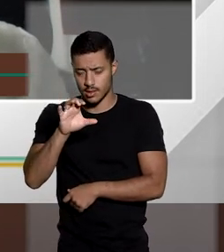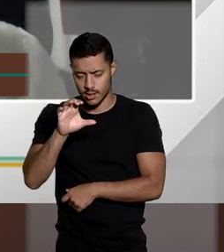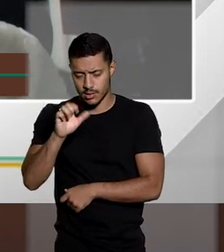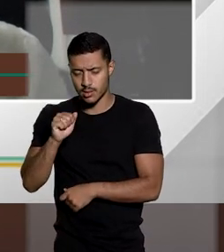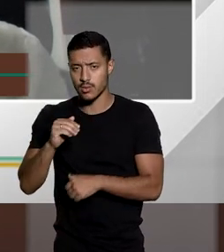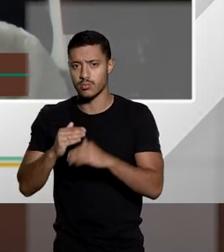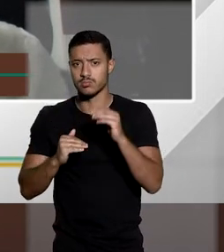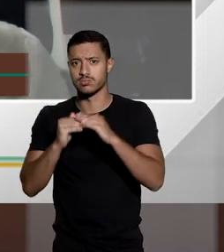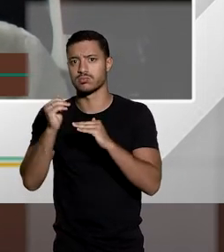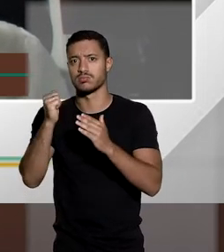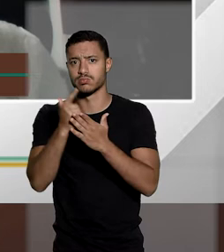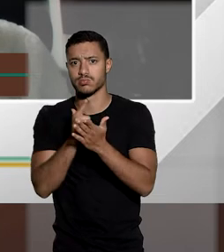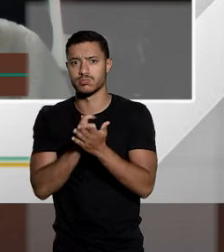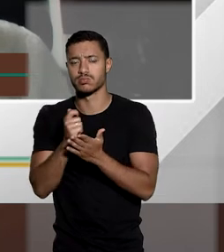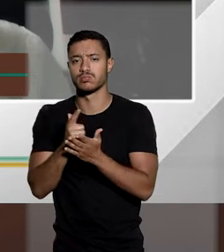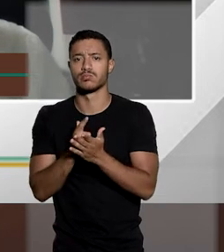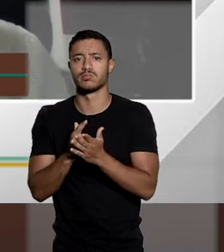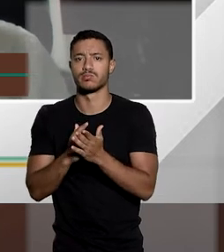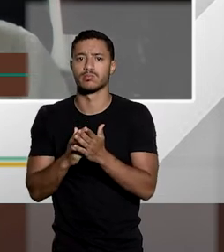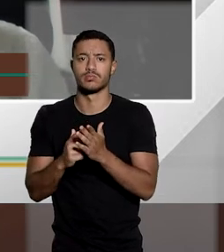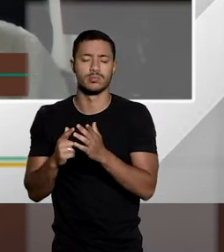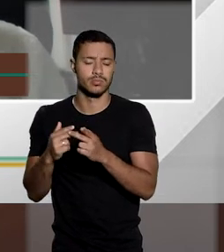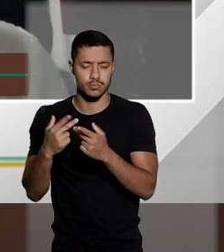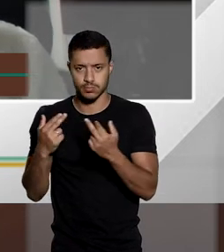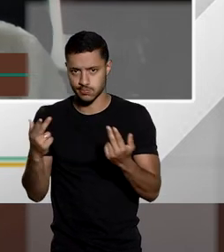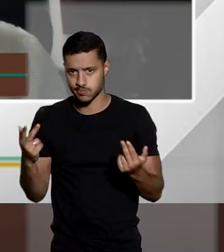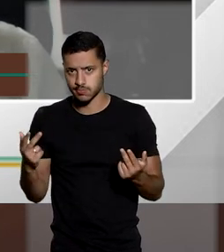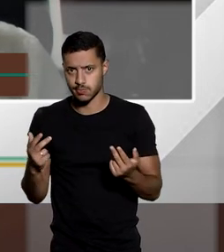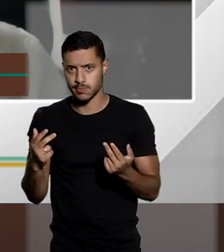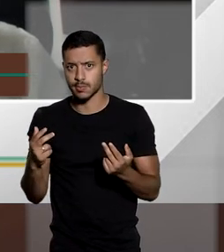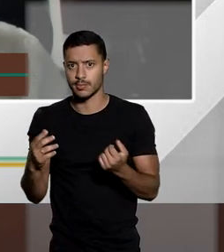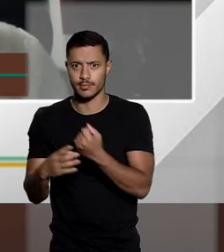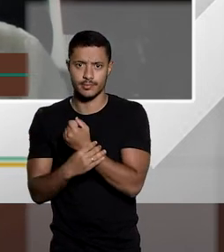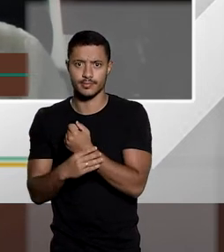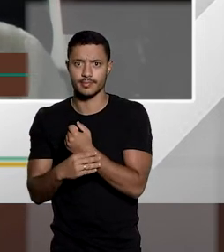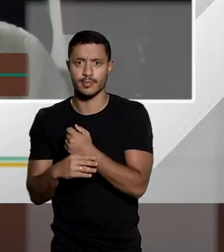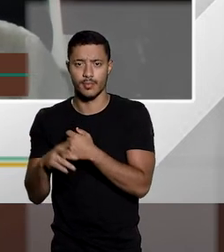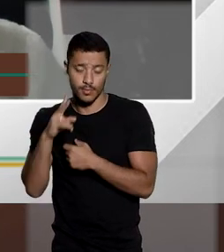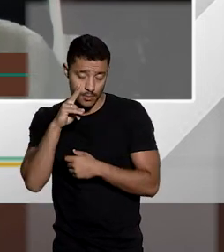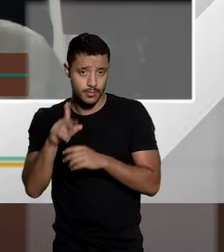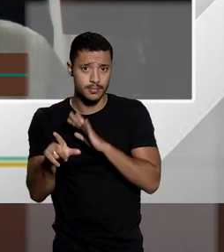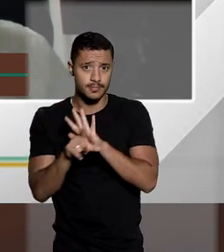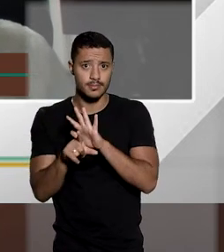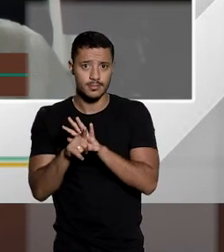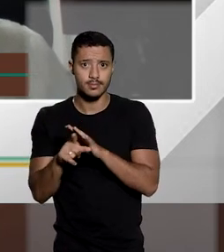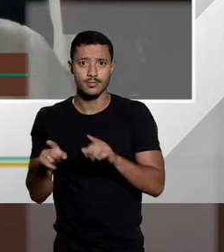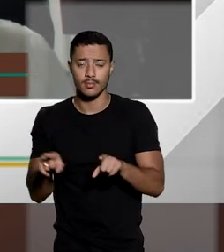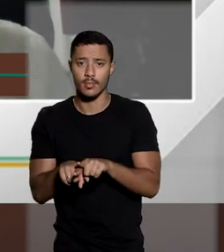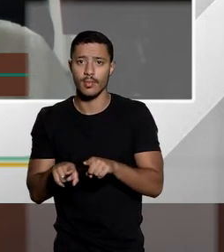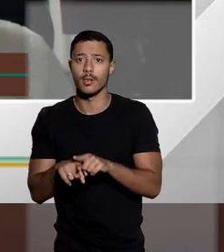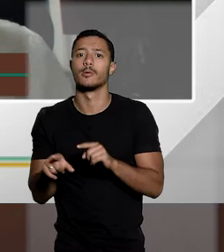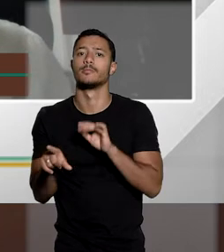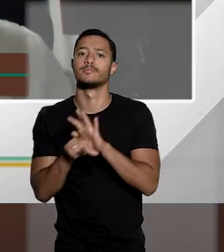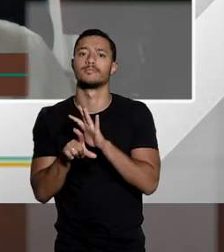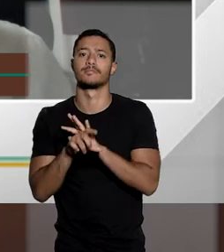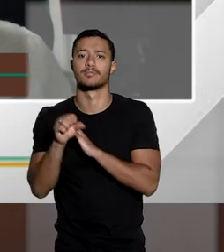serviços, compras e alienações, ressalvados os casos previstos em lei. Então, tanto a